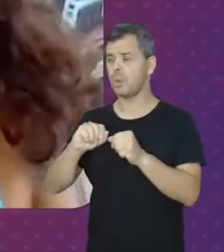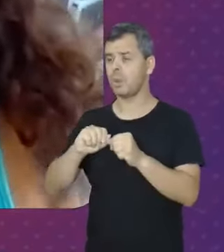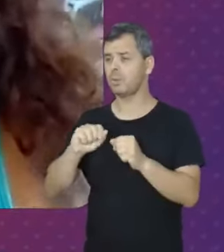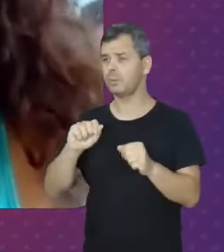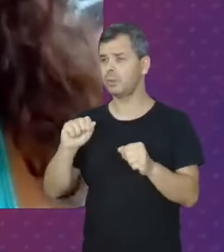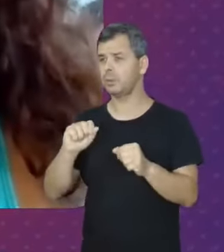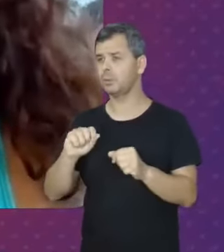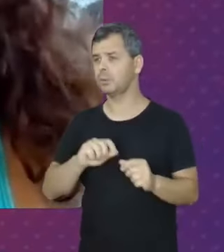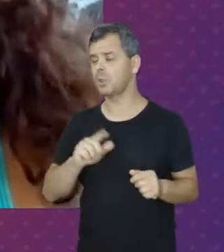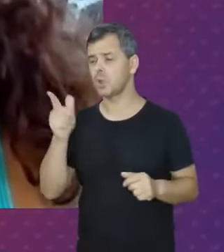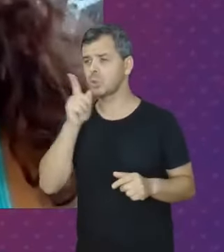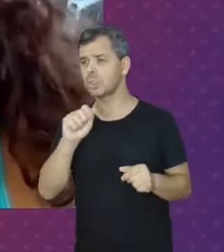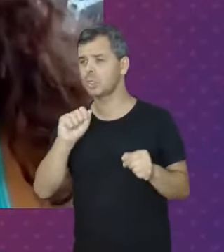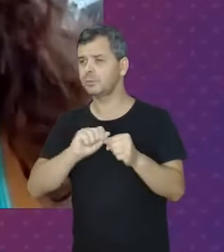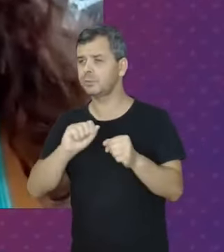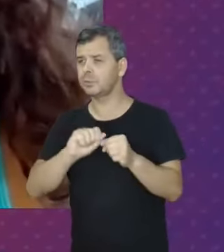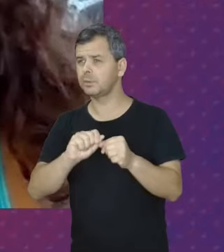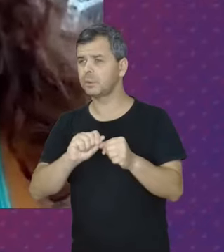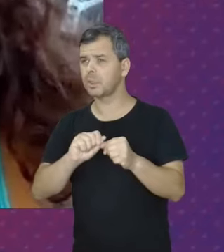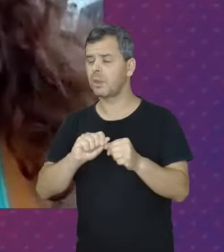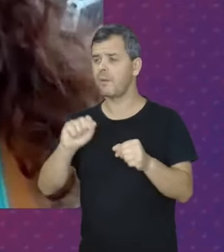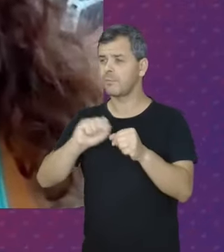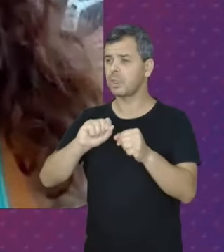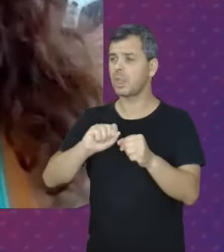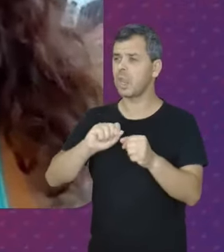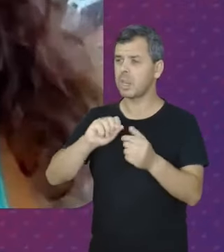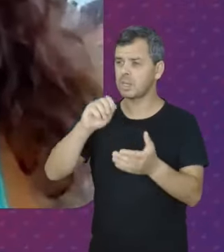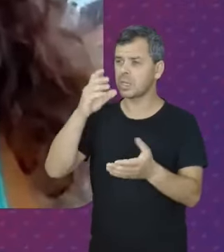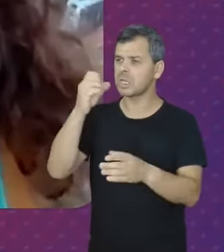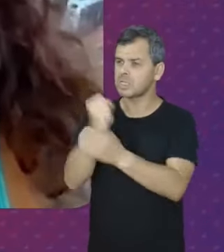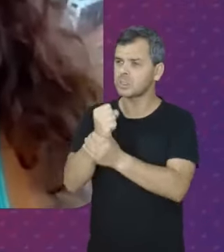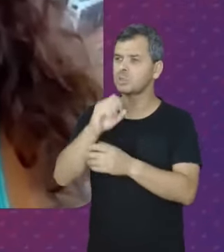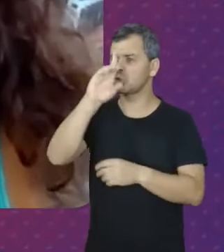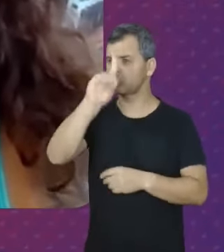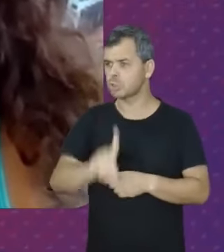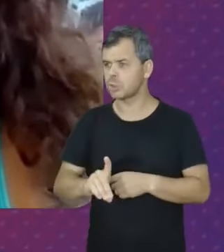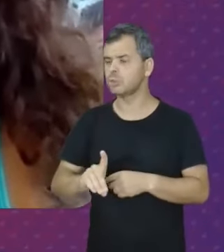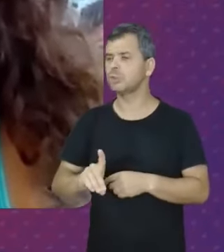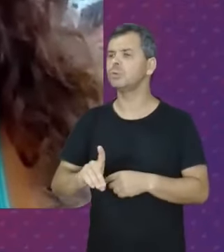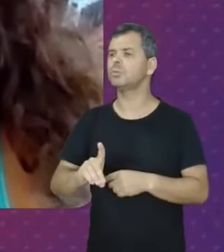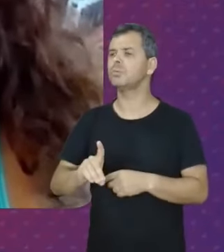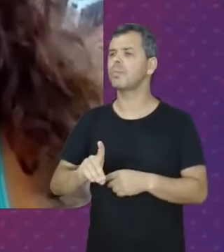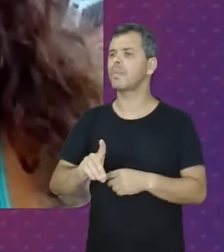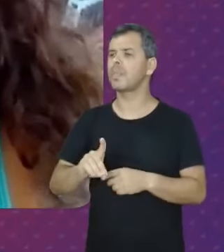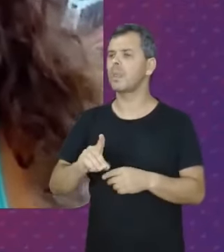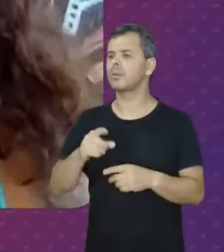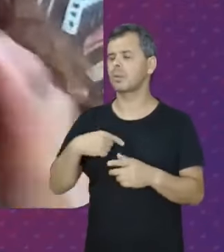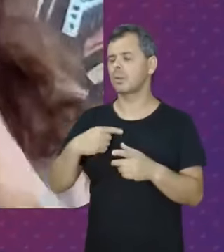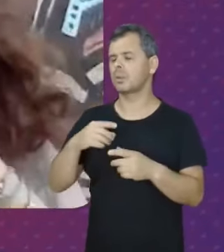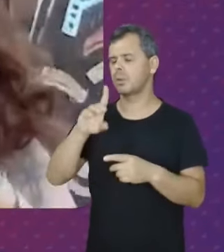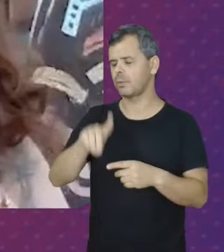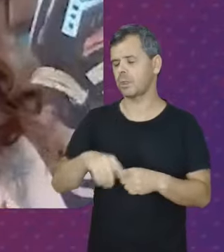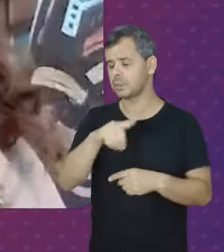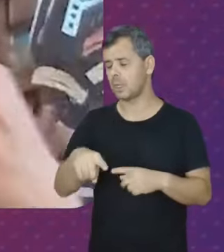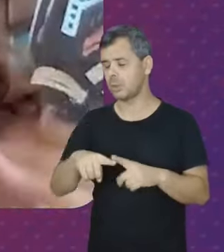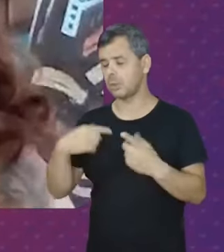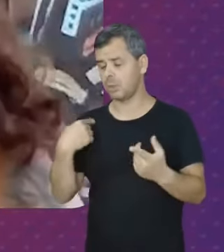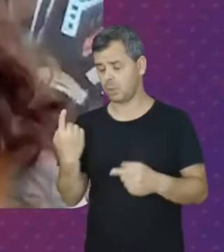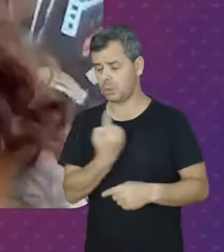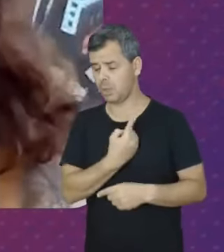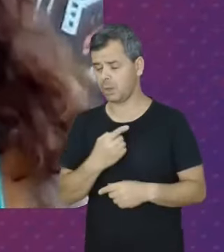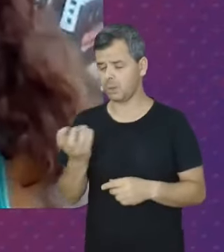possa fazer valer os direitos, né, que faça cumprir os direitos que estão sendo violados. Então, é isso,